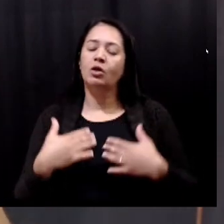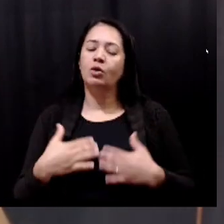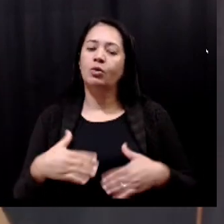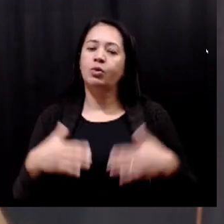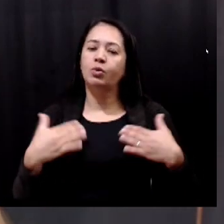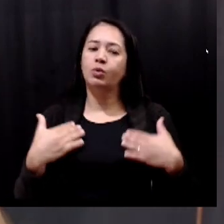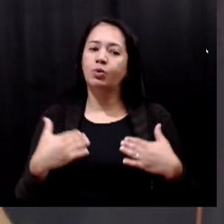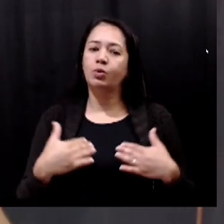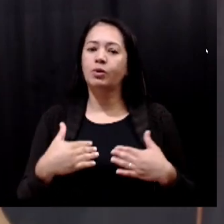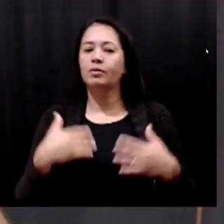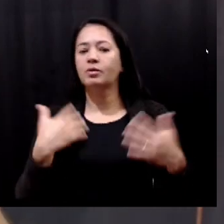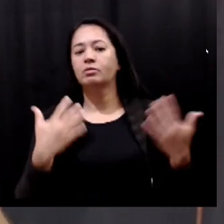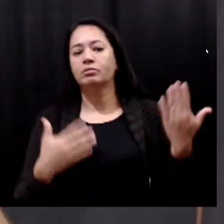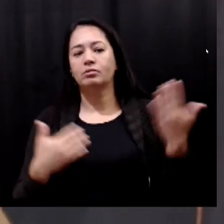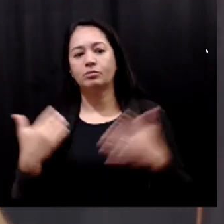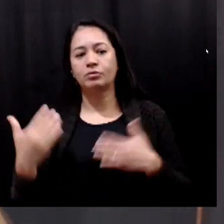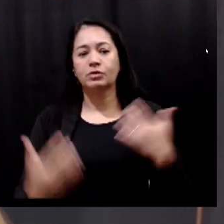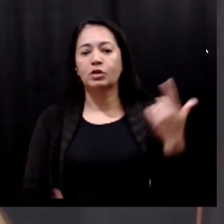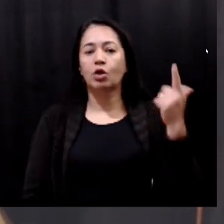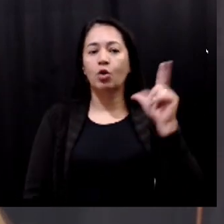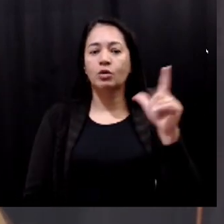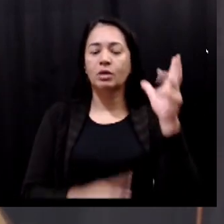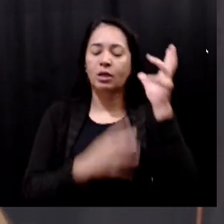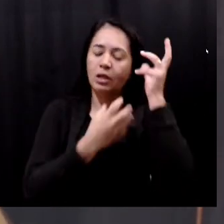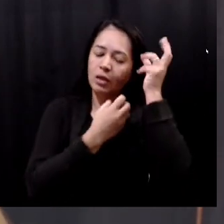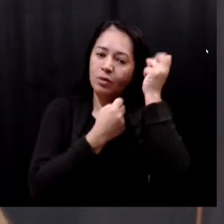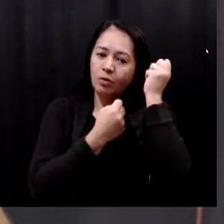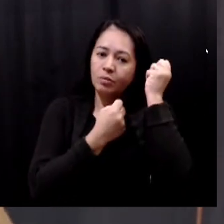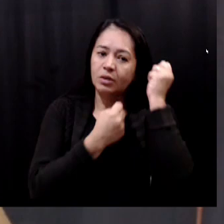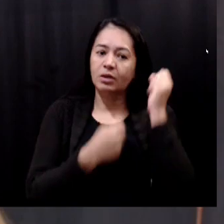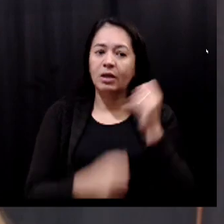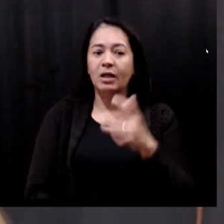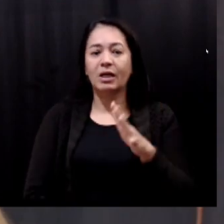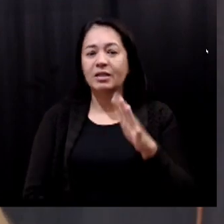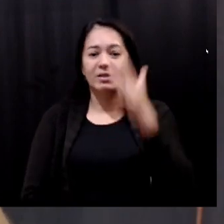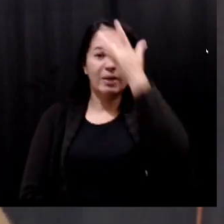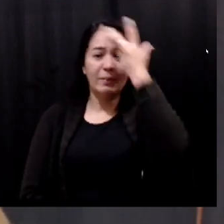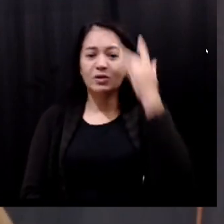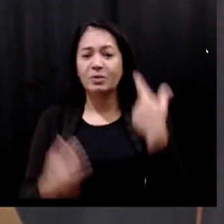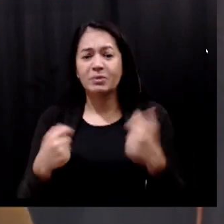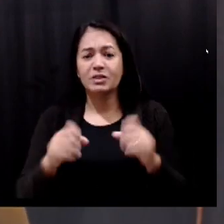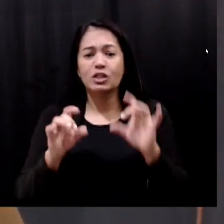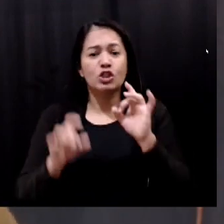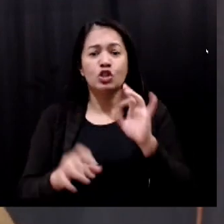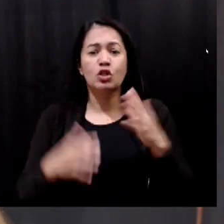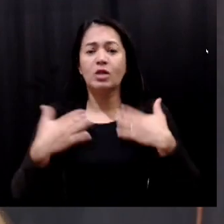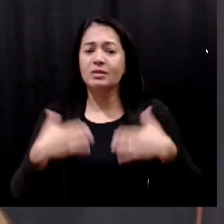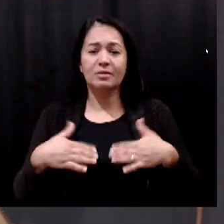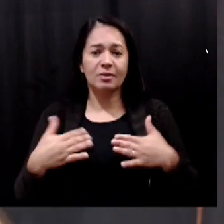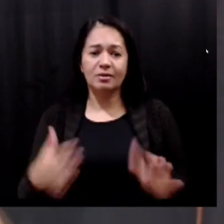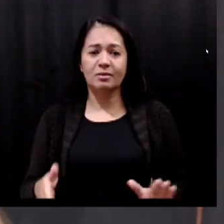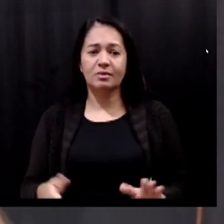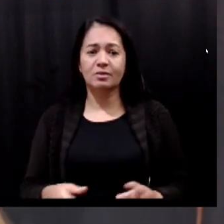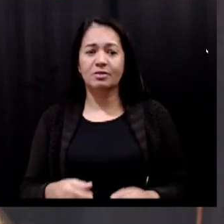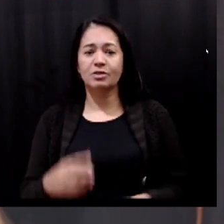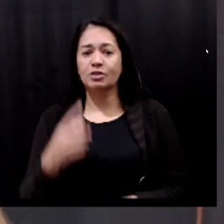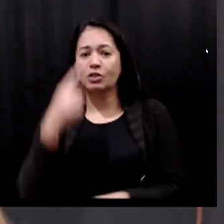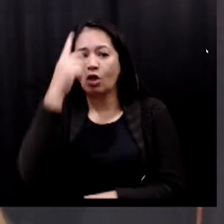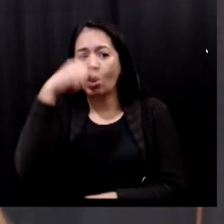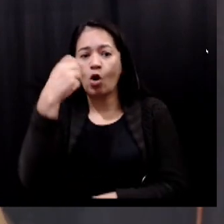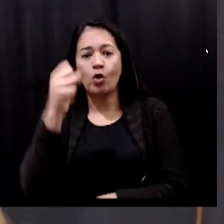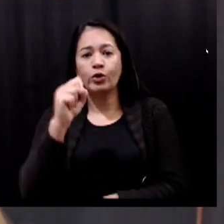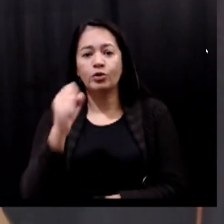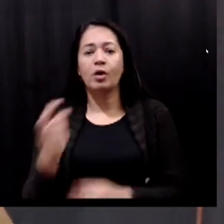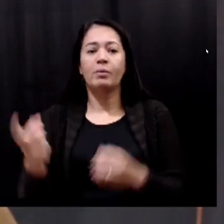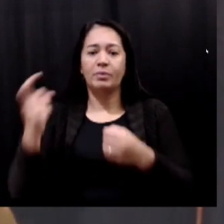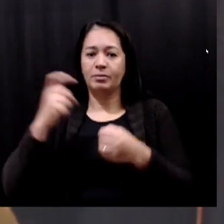parque, para que a gente possa dormir. Às vezes, um cuidador ele precisa apenas descansar. 8 horas de sono para retomar.